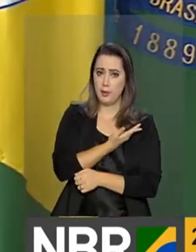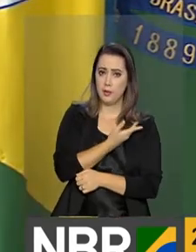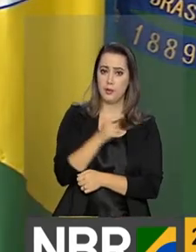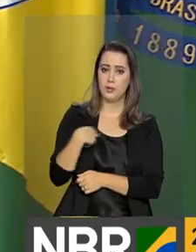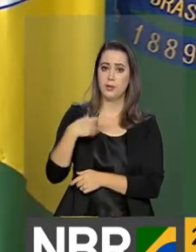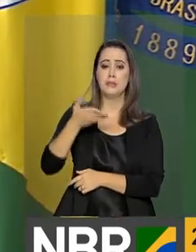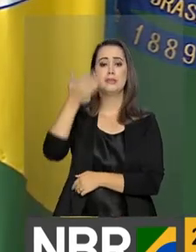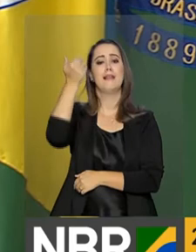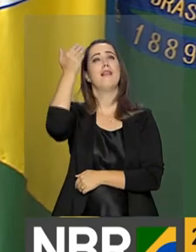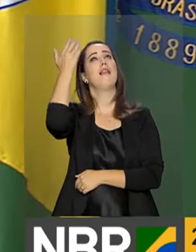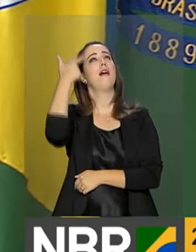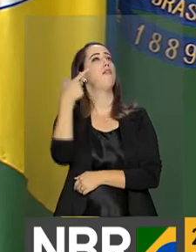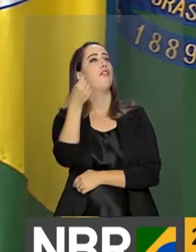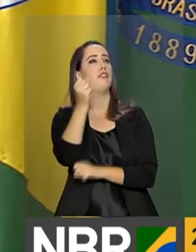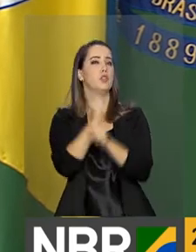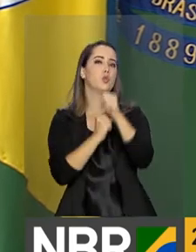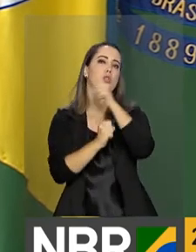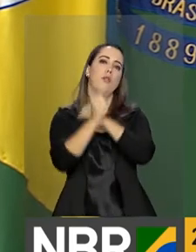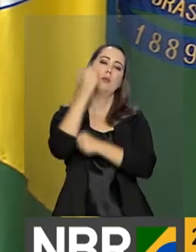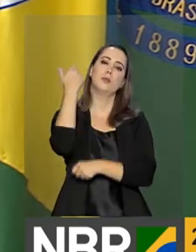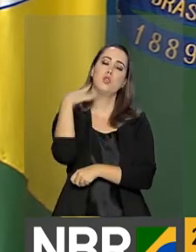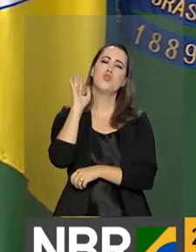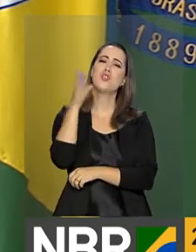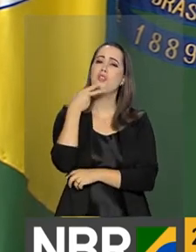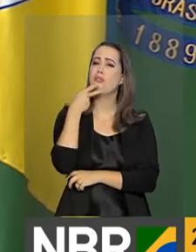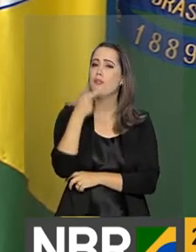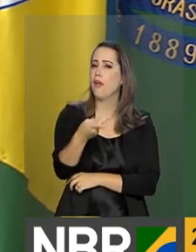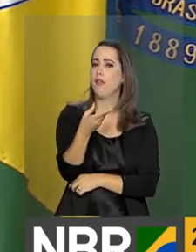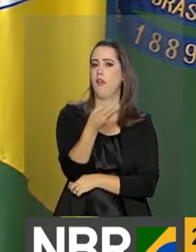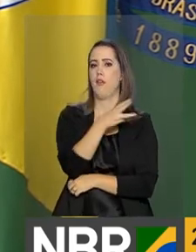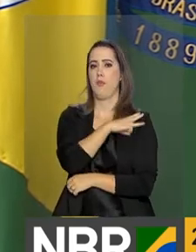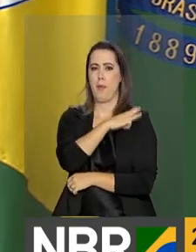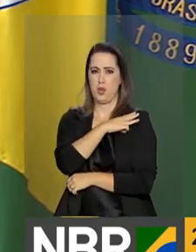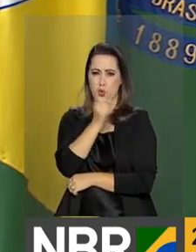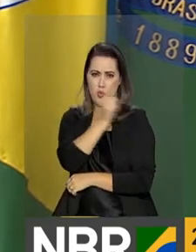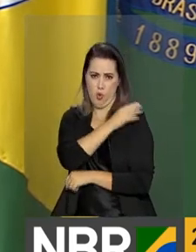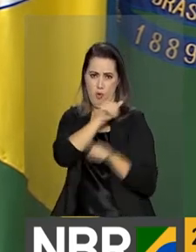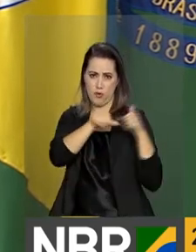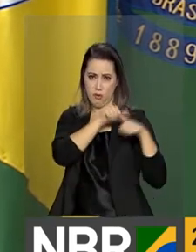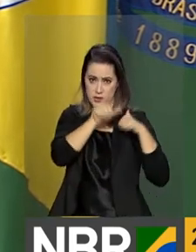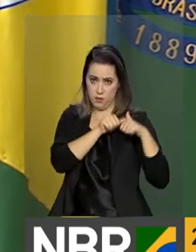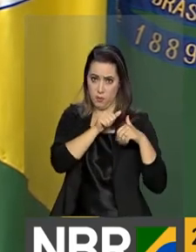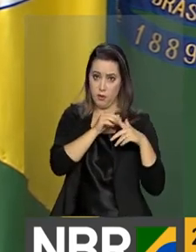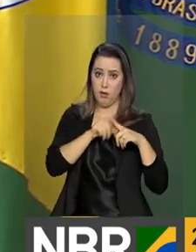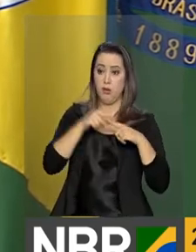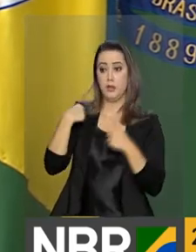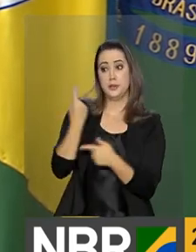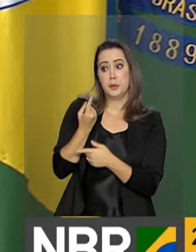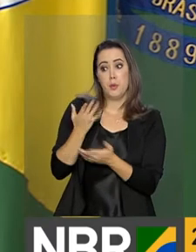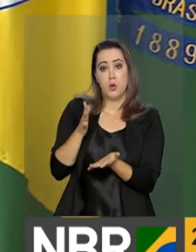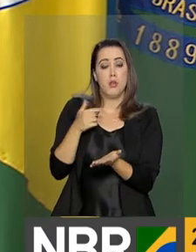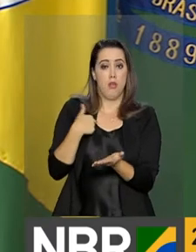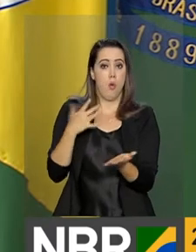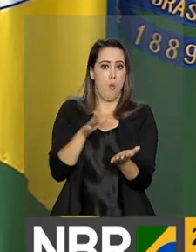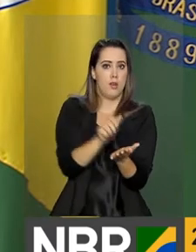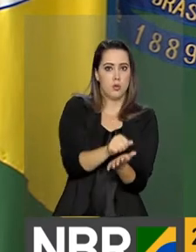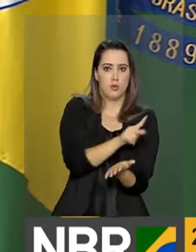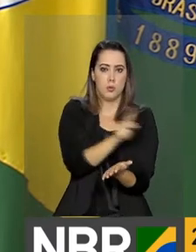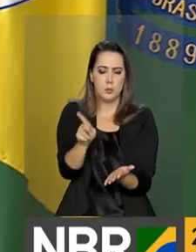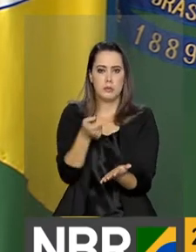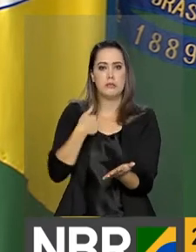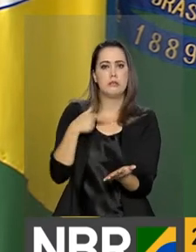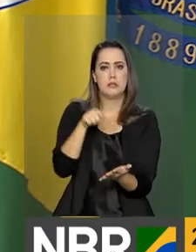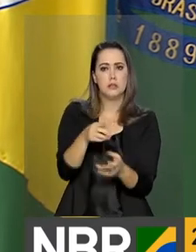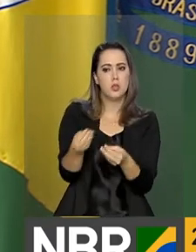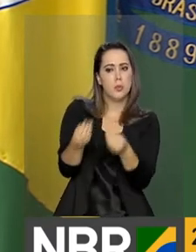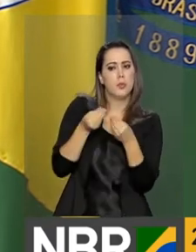se falava na reforma do ensino médio. Passou-se um período de 20 anos, nós chegamos ao governo, e o Mendonça me trouxe a